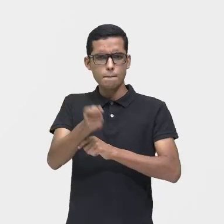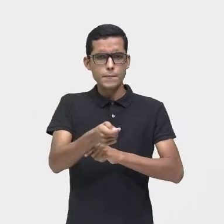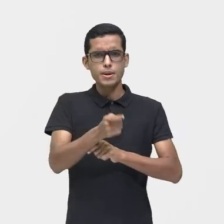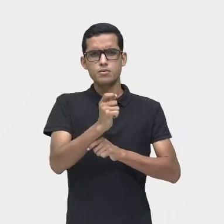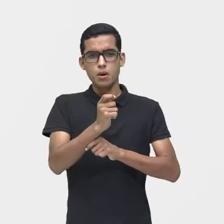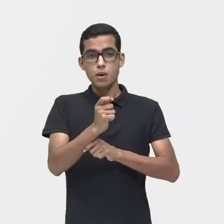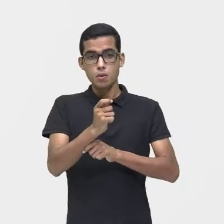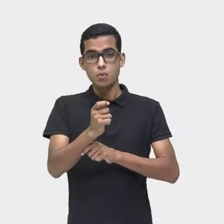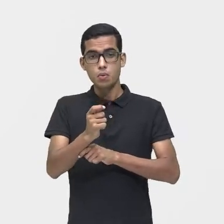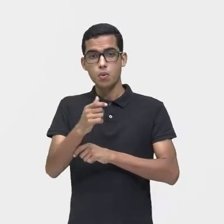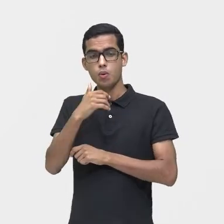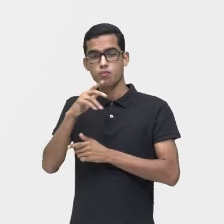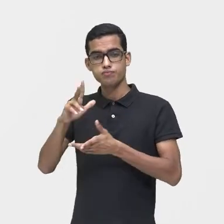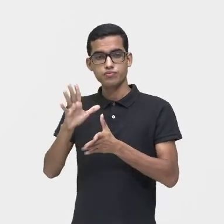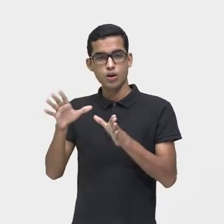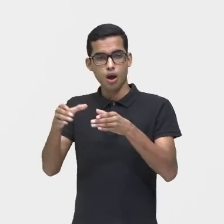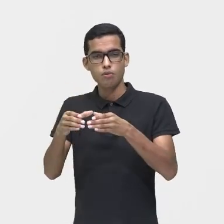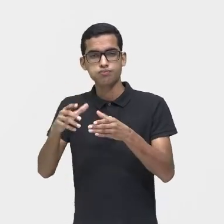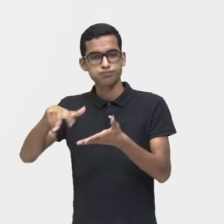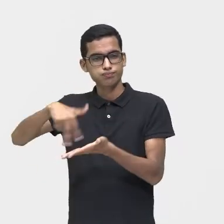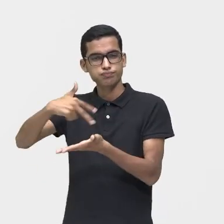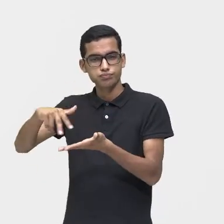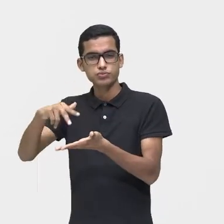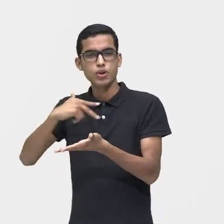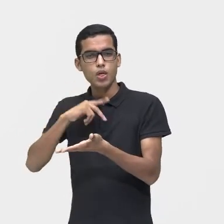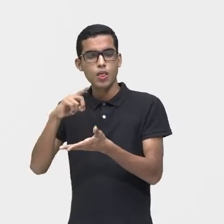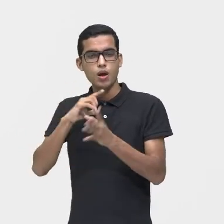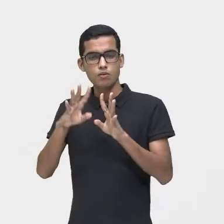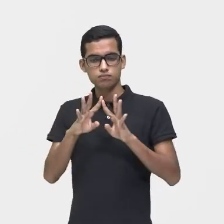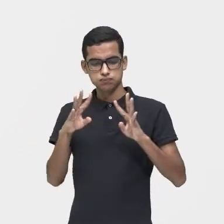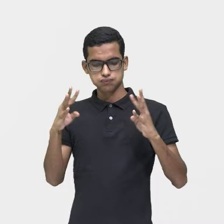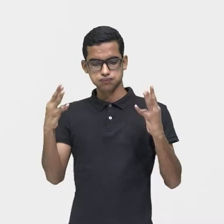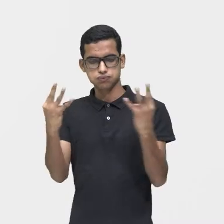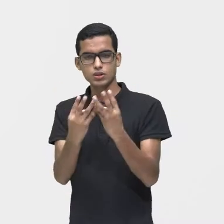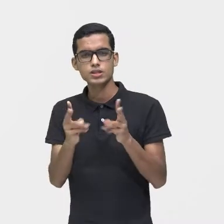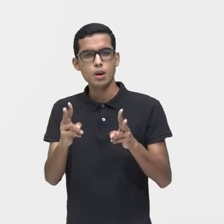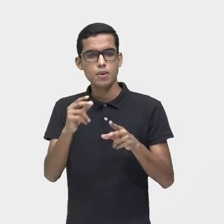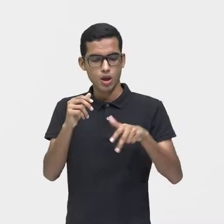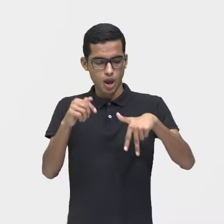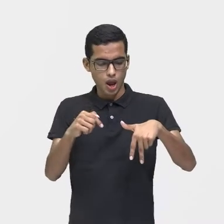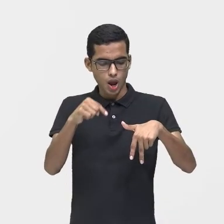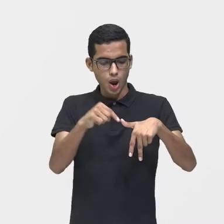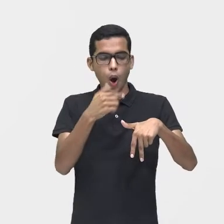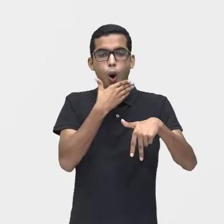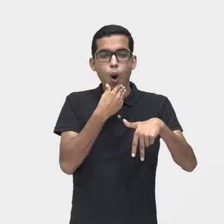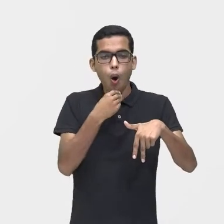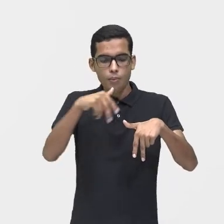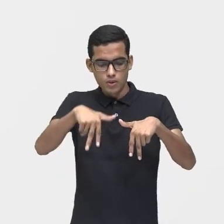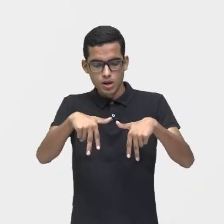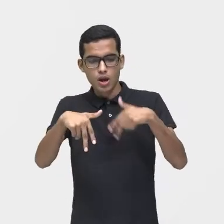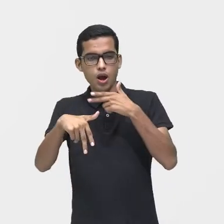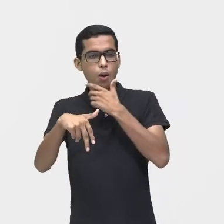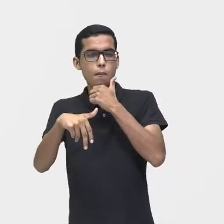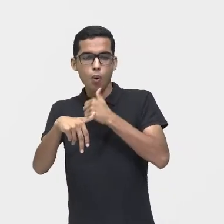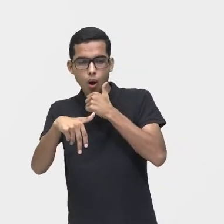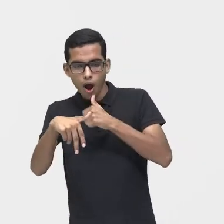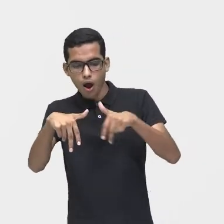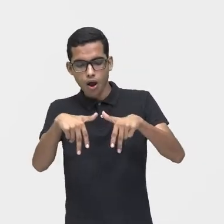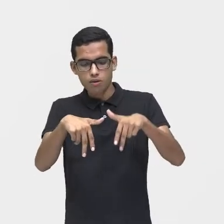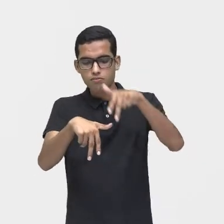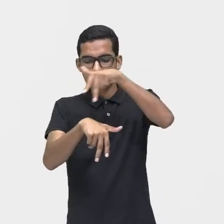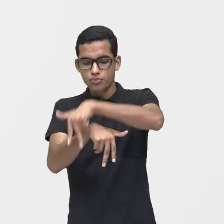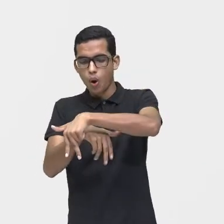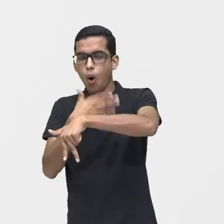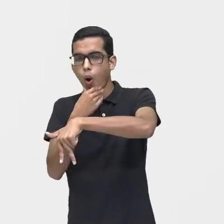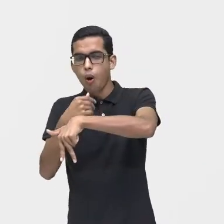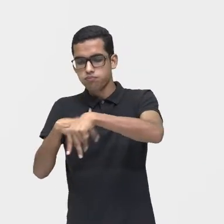formem um círculo, sempre alternando entre homens e mulheres. No centro do círculo, um índio e uma índia